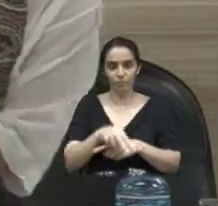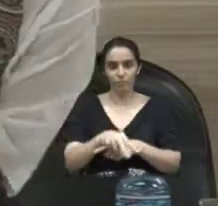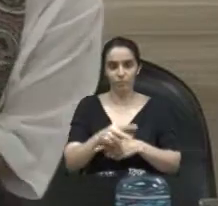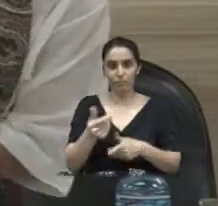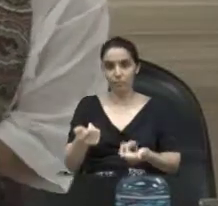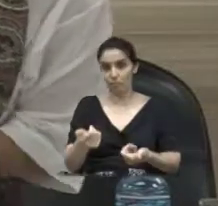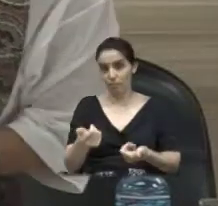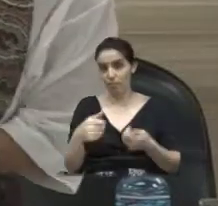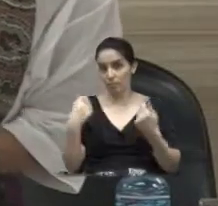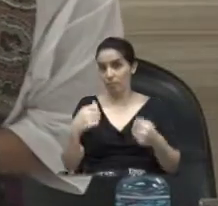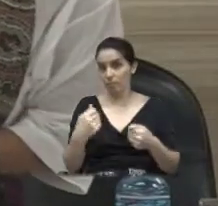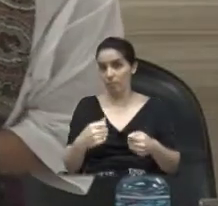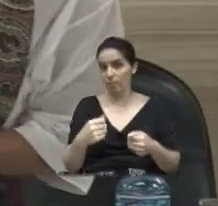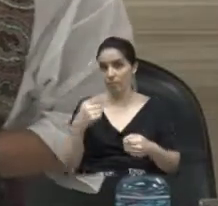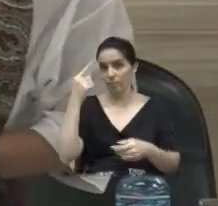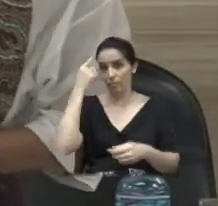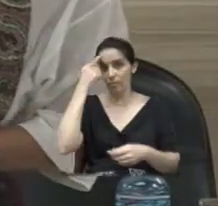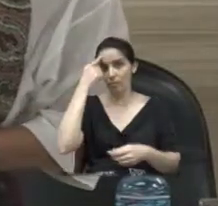também avance